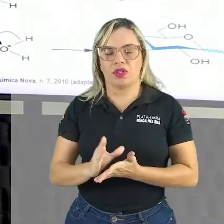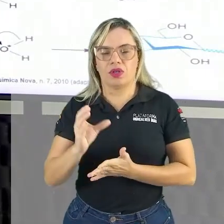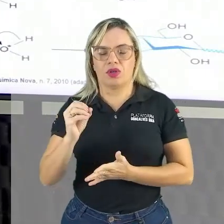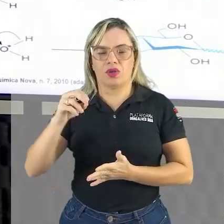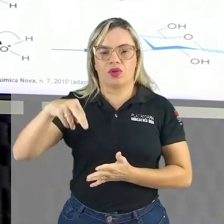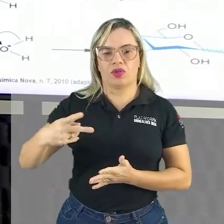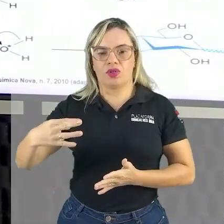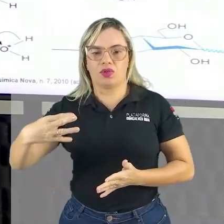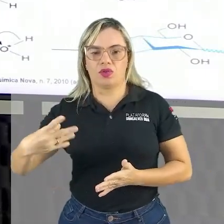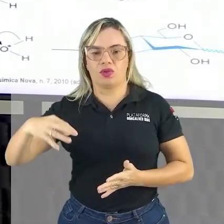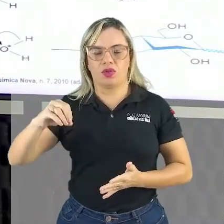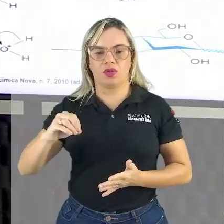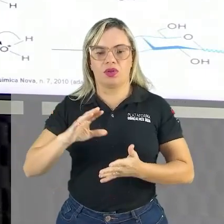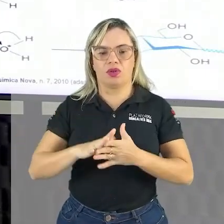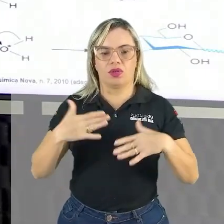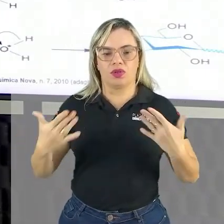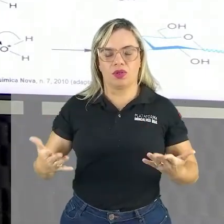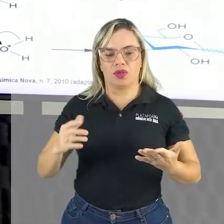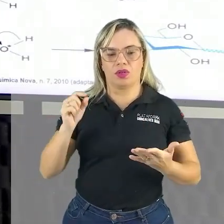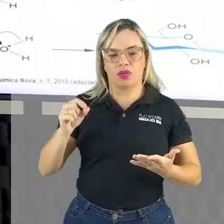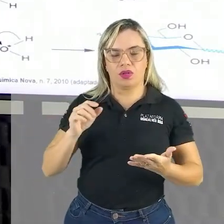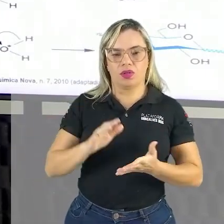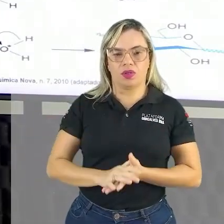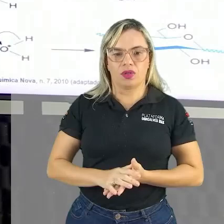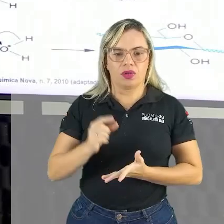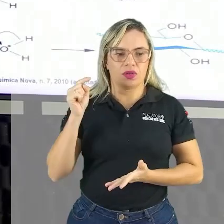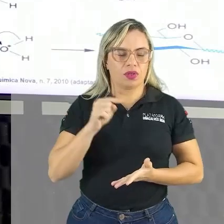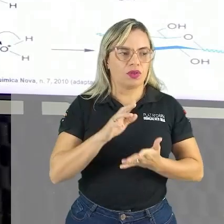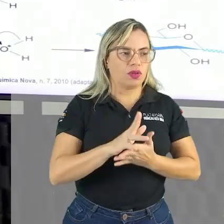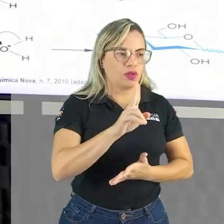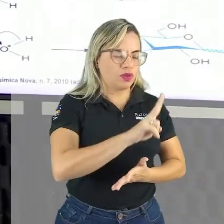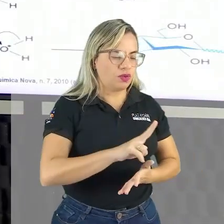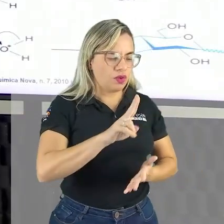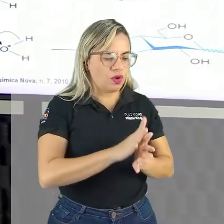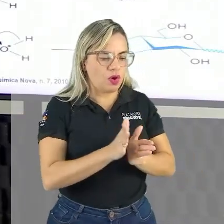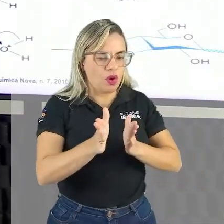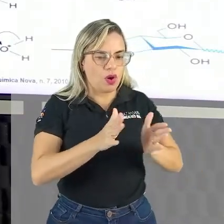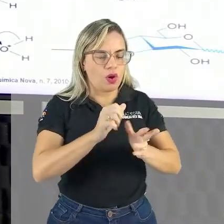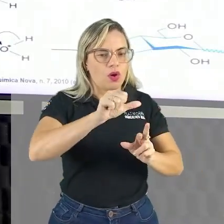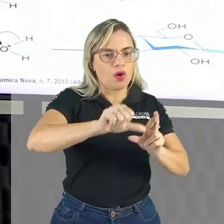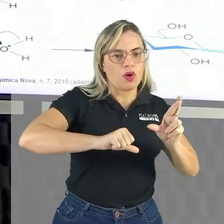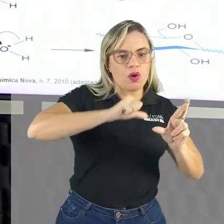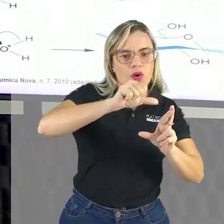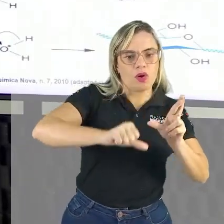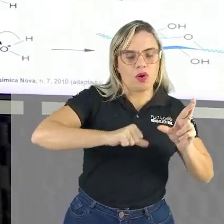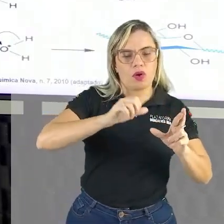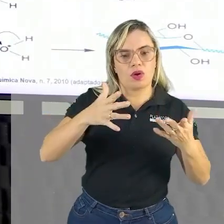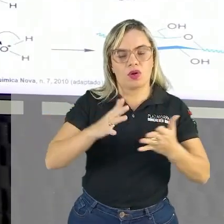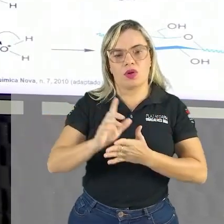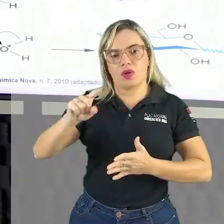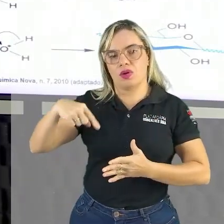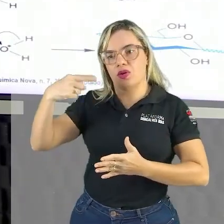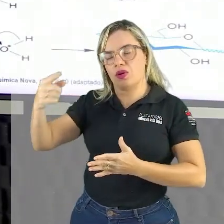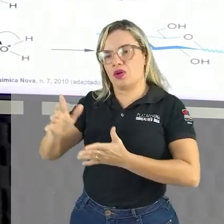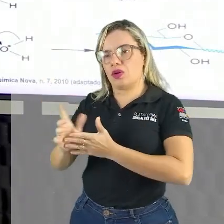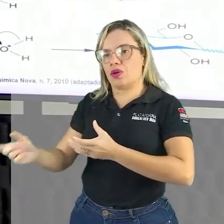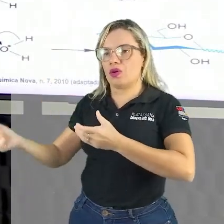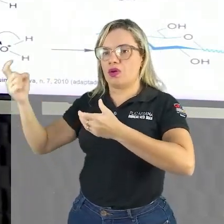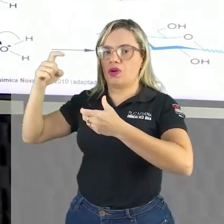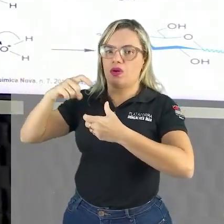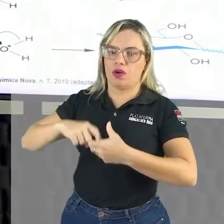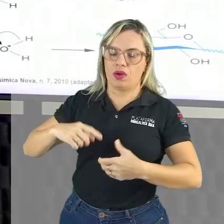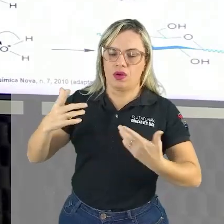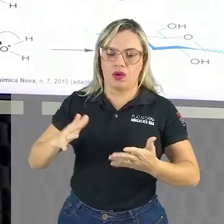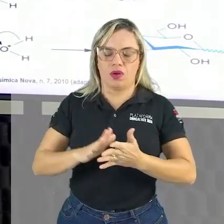Catalisador não pode ser consumido. Se ele for consumido em uma etapa da reação, na outra ele precisa ser